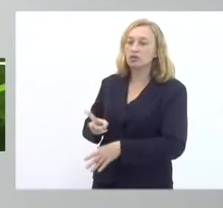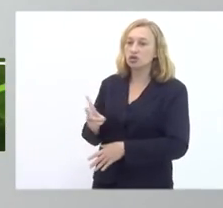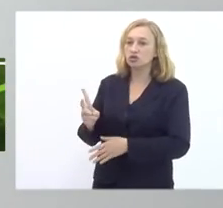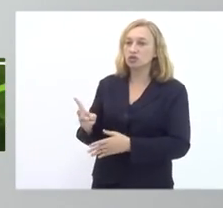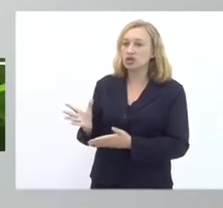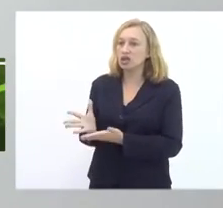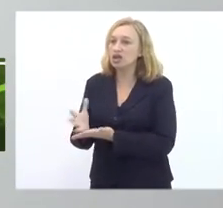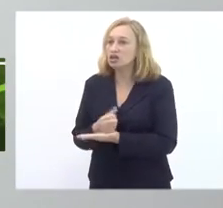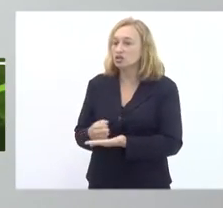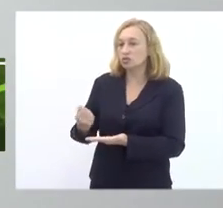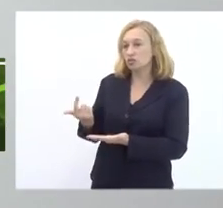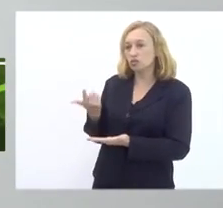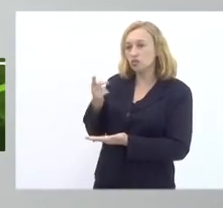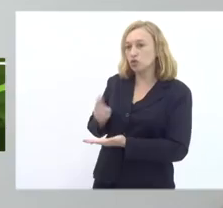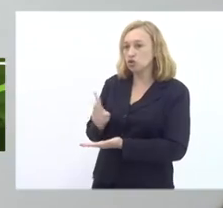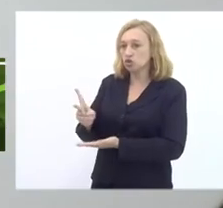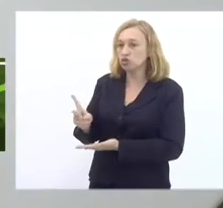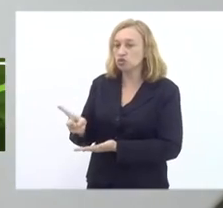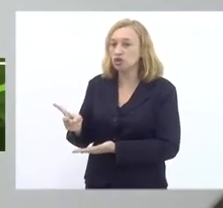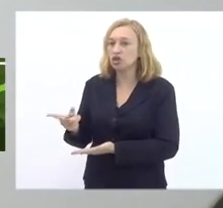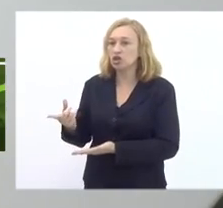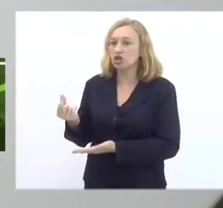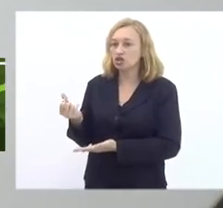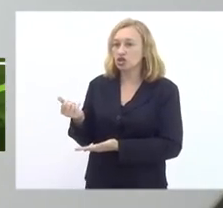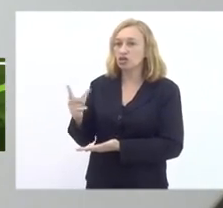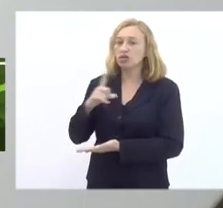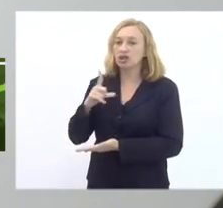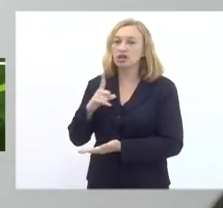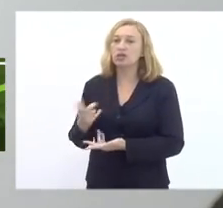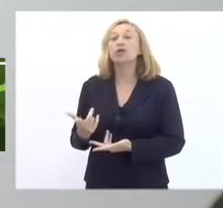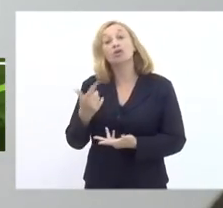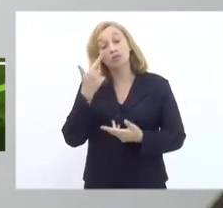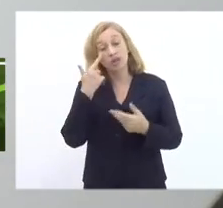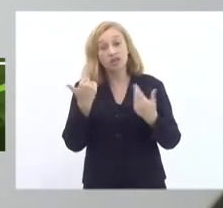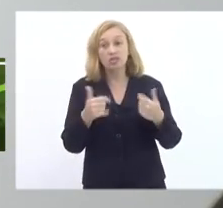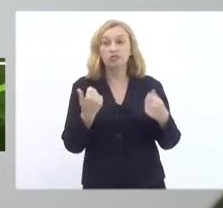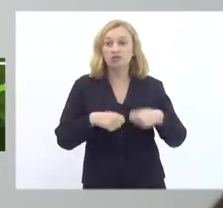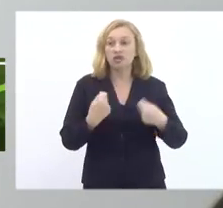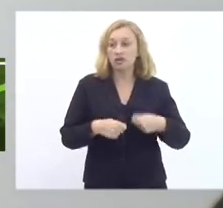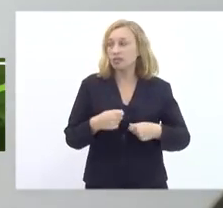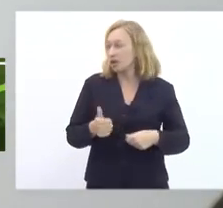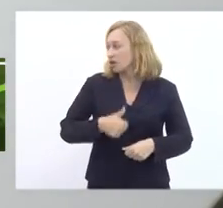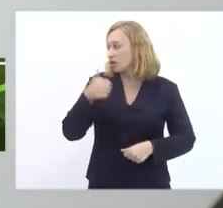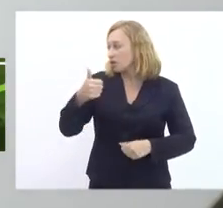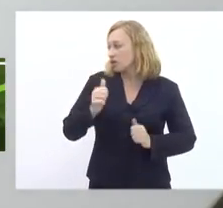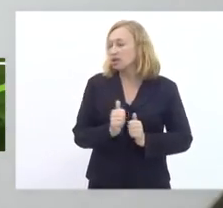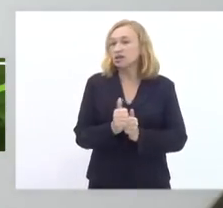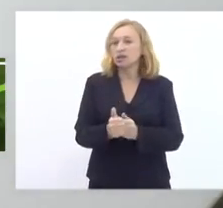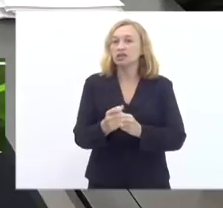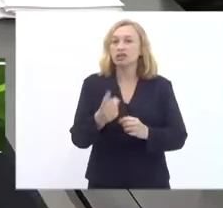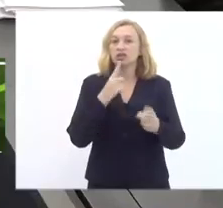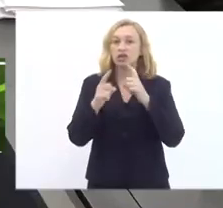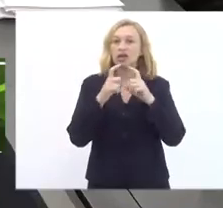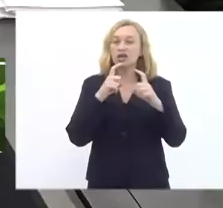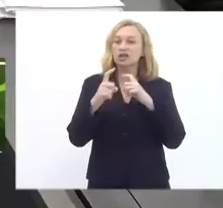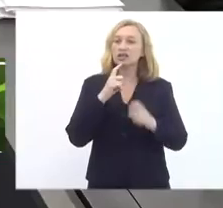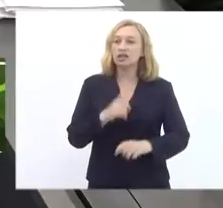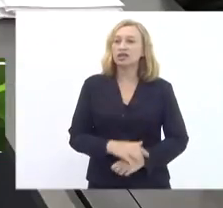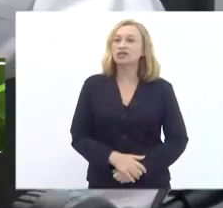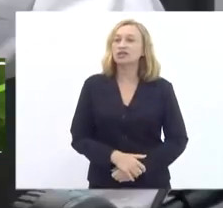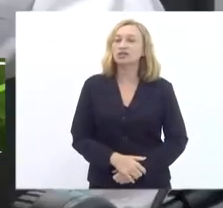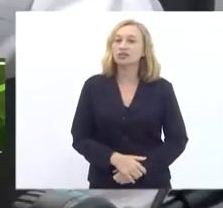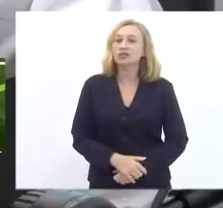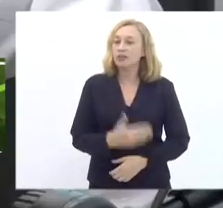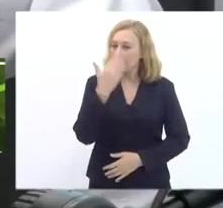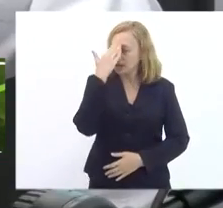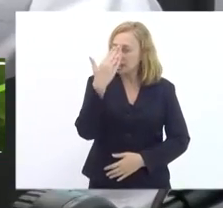eu acho que isso é uma questão que a gente precisa levar em consideração e que precisa sair daqui e seguir discutindo. Obrigada. Eu queria agradecer e até